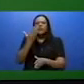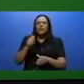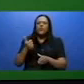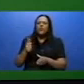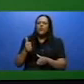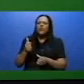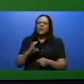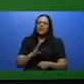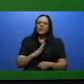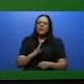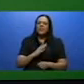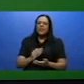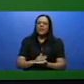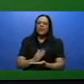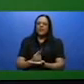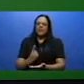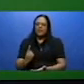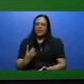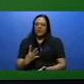página 142, hein?